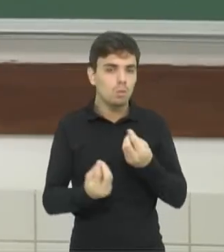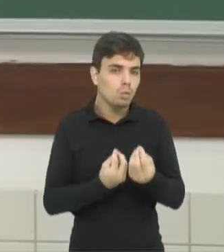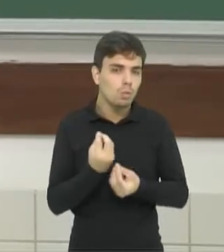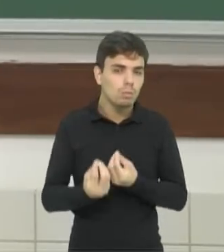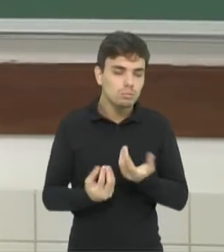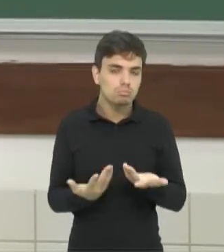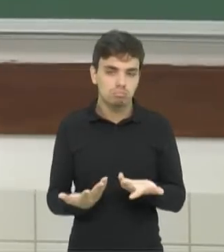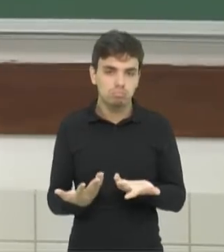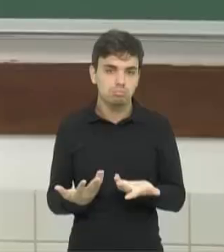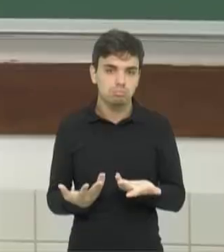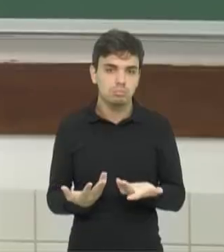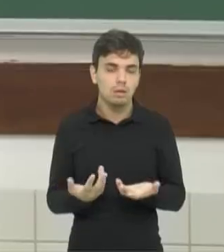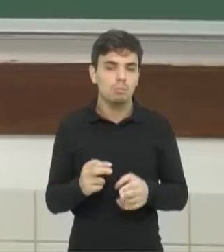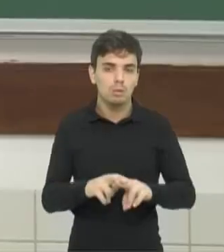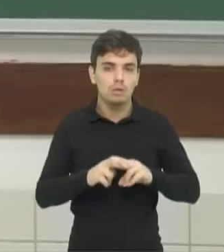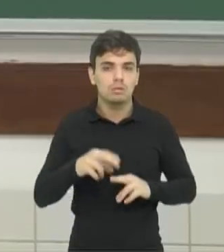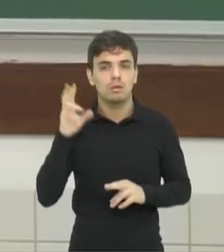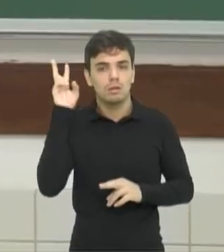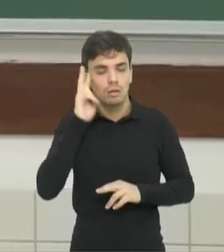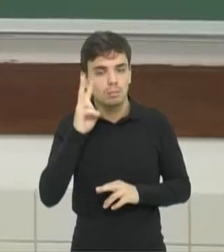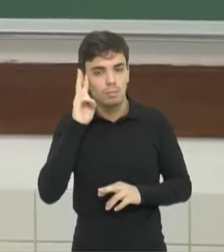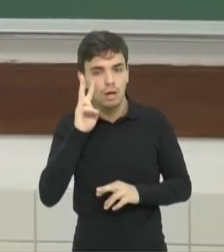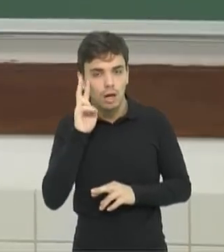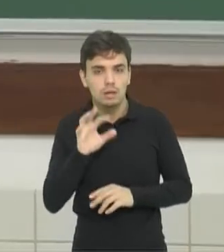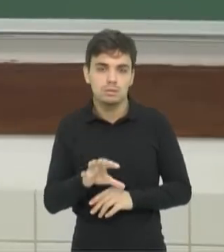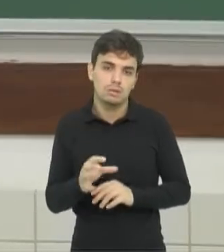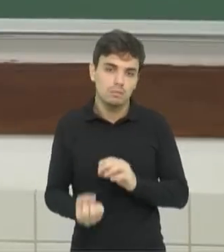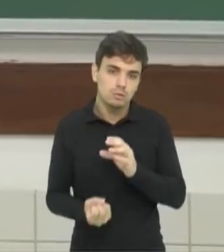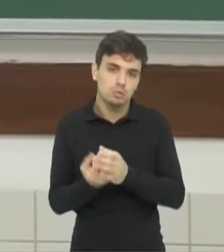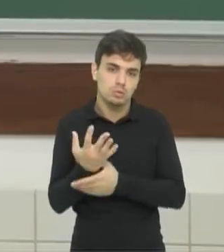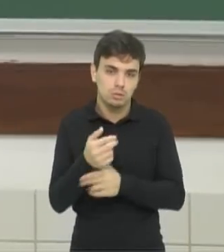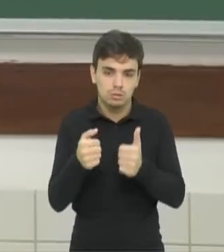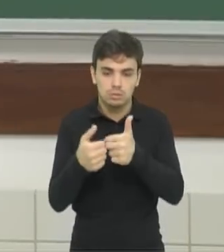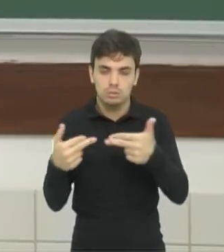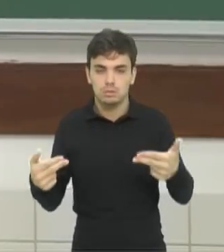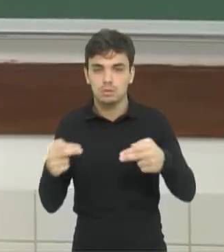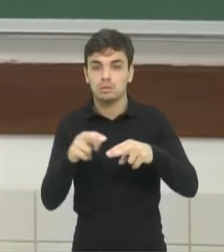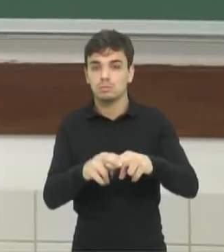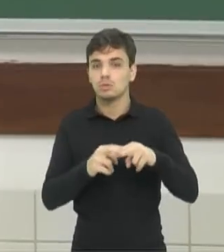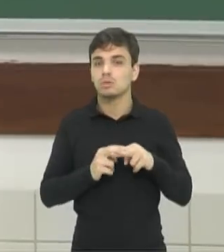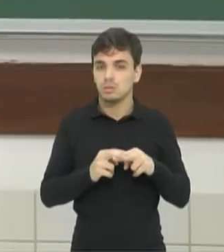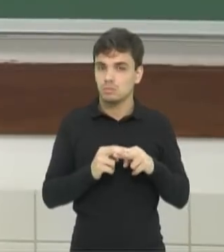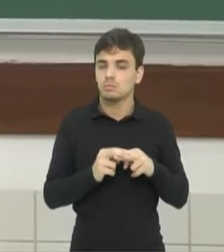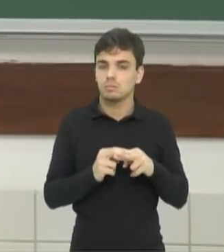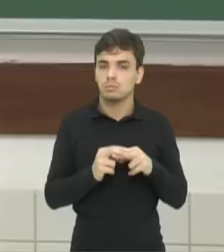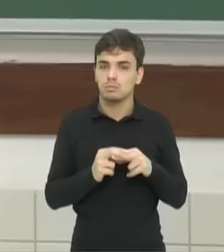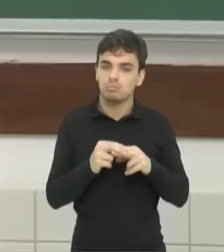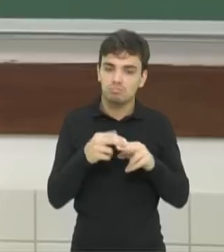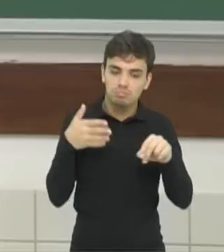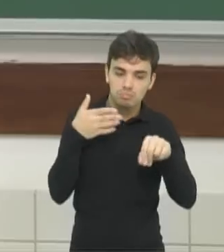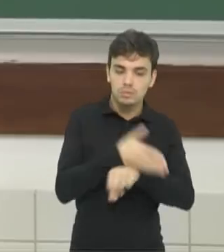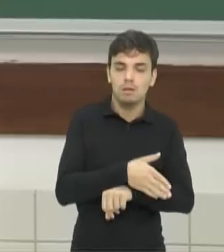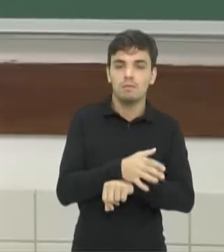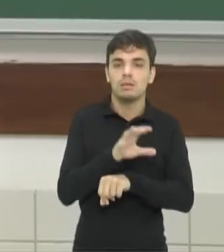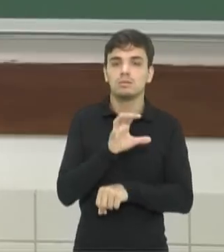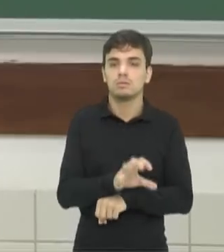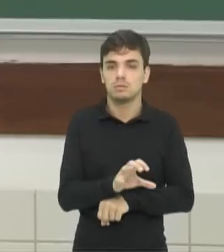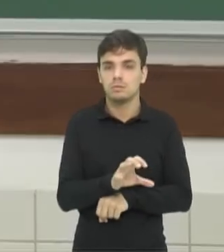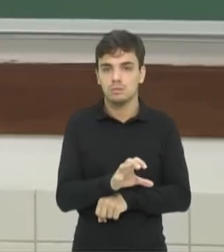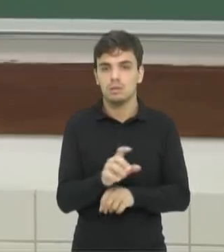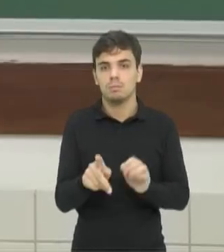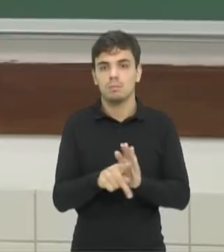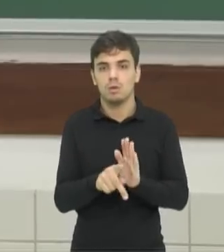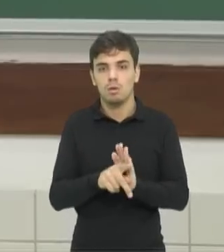Então a gente tem que lembrar que nesse momento estavam surgindo também essas coisas. E isso interfere sim na